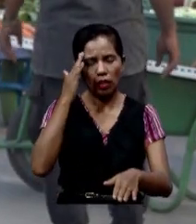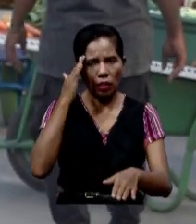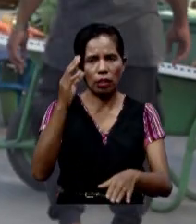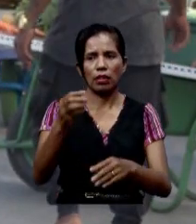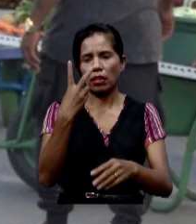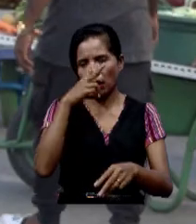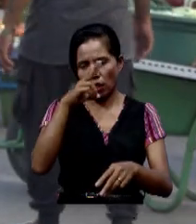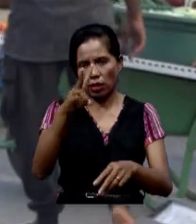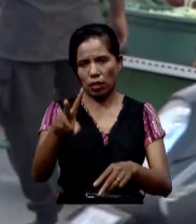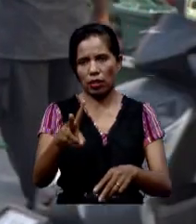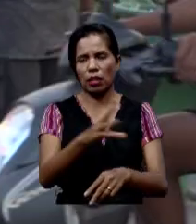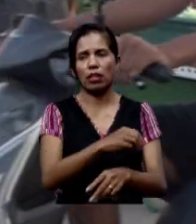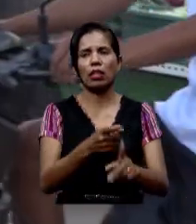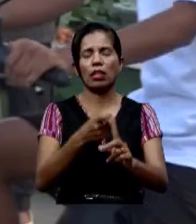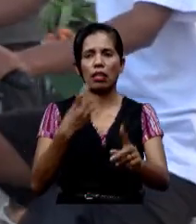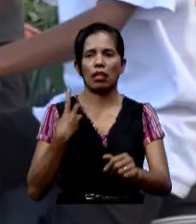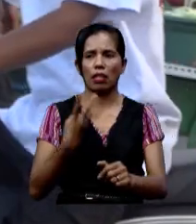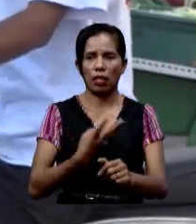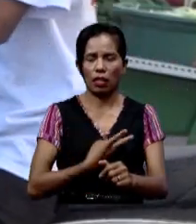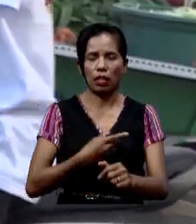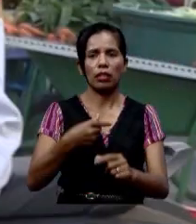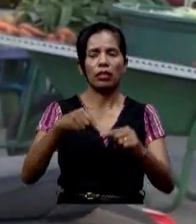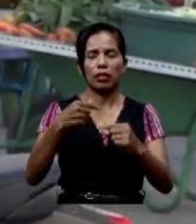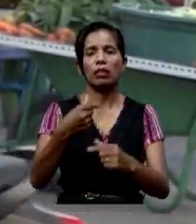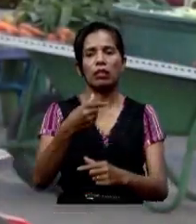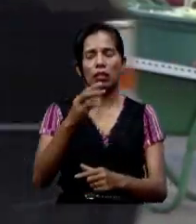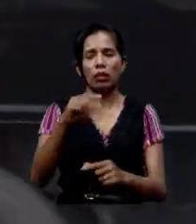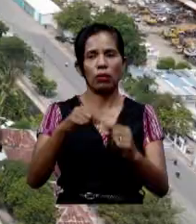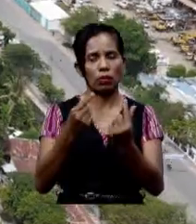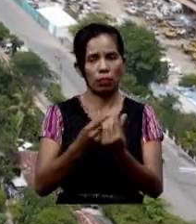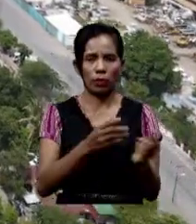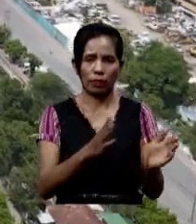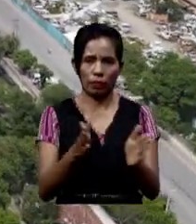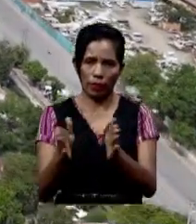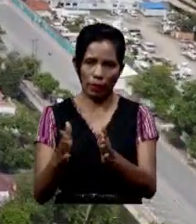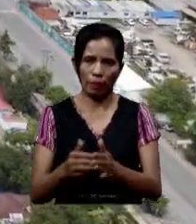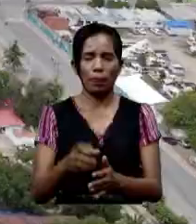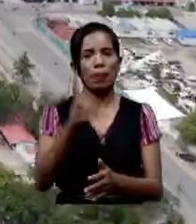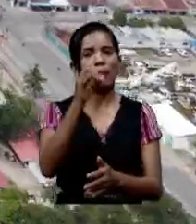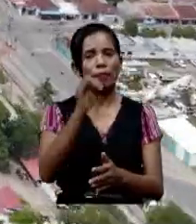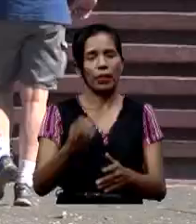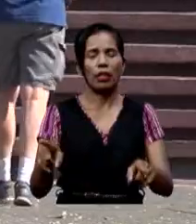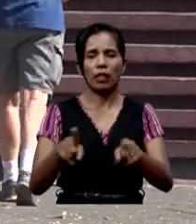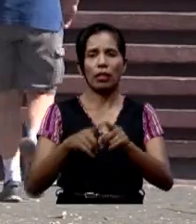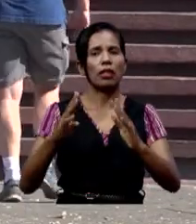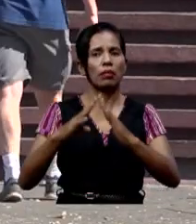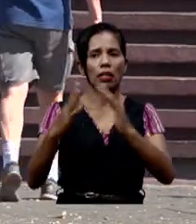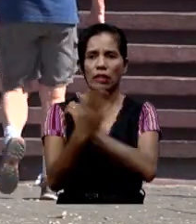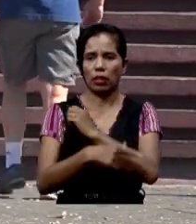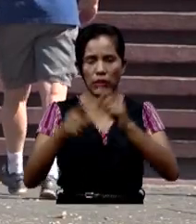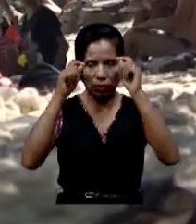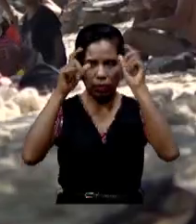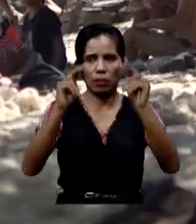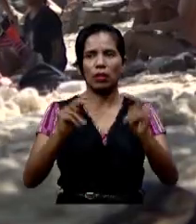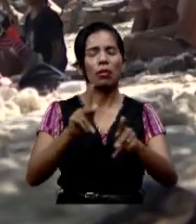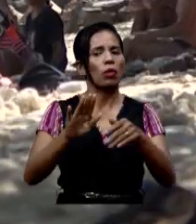mai akompanyar reportazing nebe, ekipa zemen prepara. Dili nudar capital nação Timor-Leste, nebe precisa